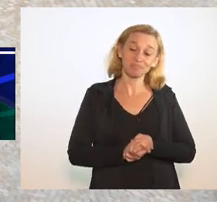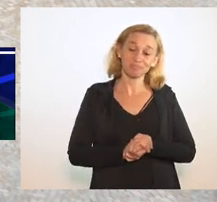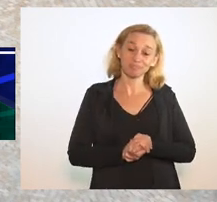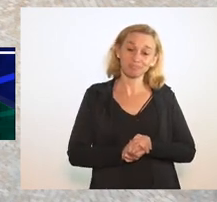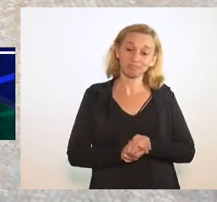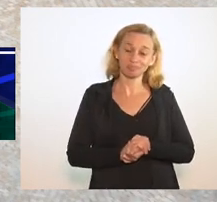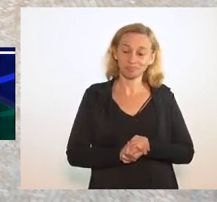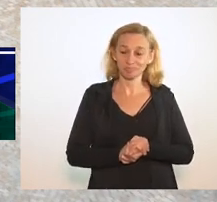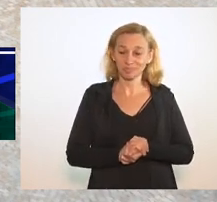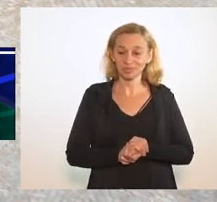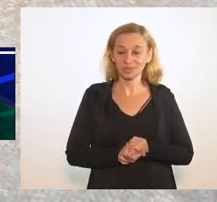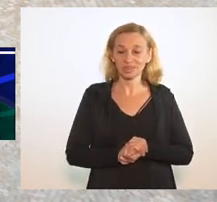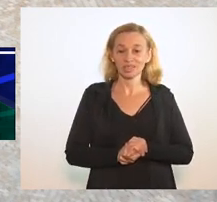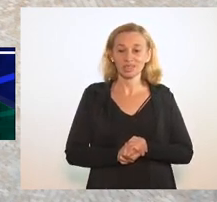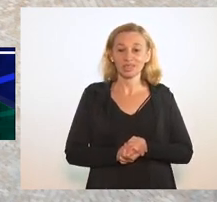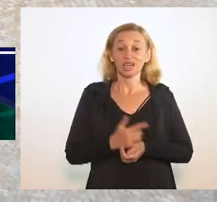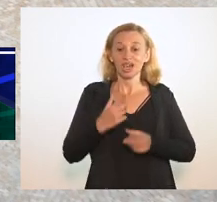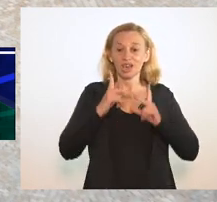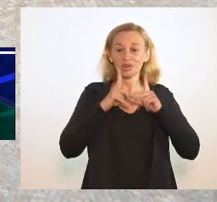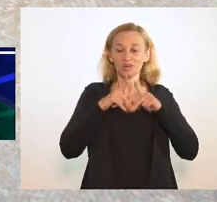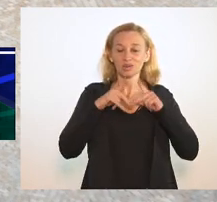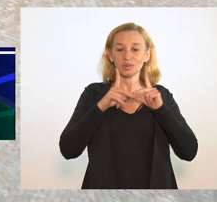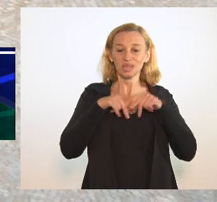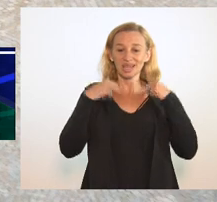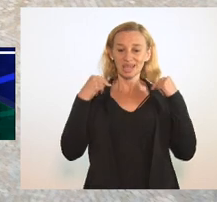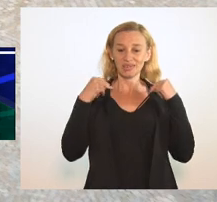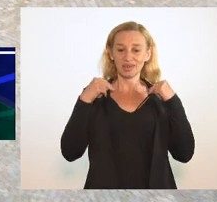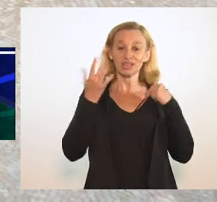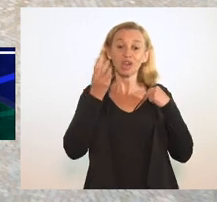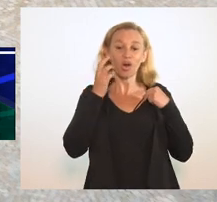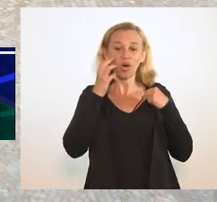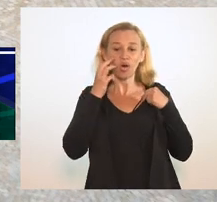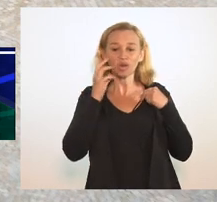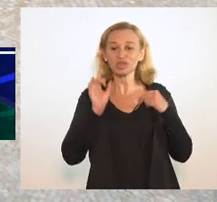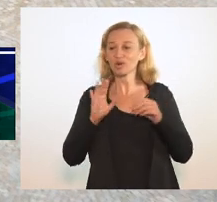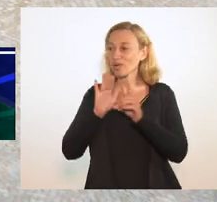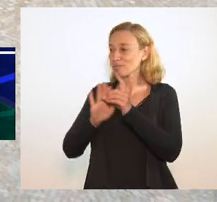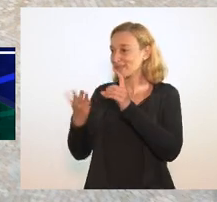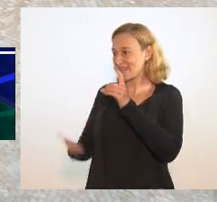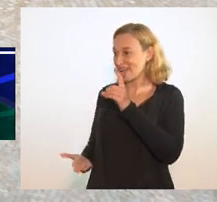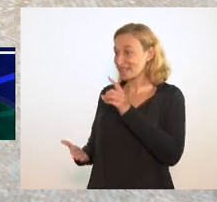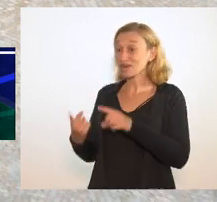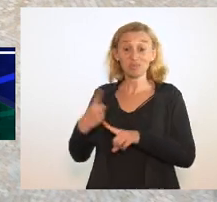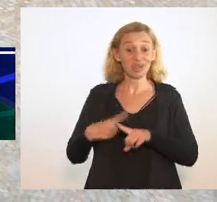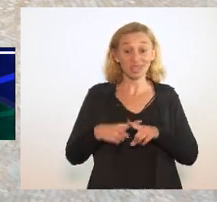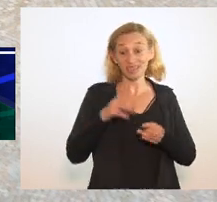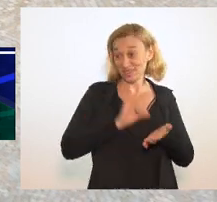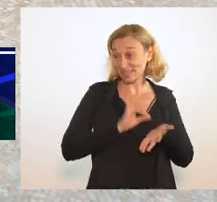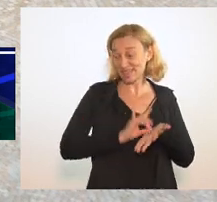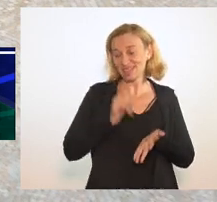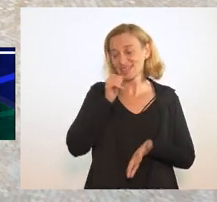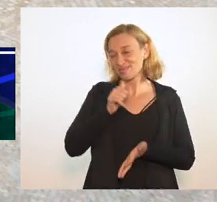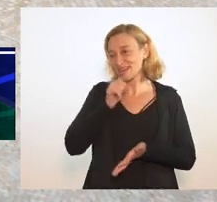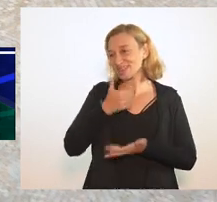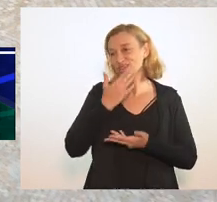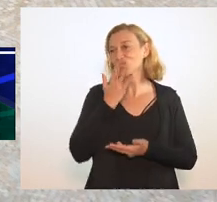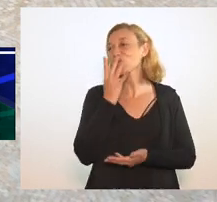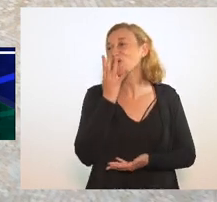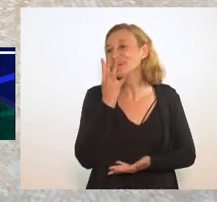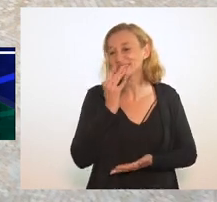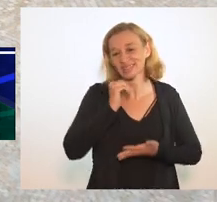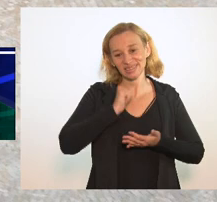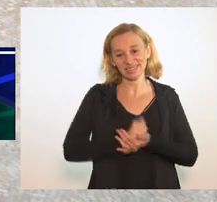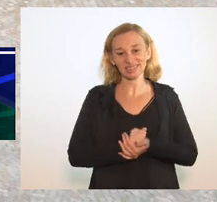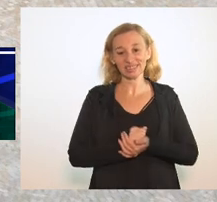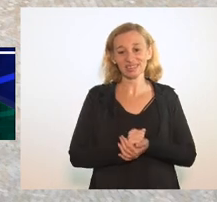não, eu estou de gravata rosa apenas por uma singela homenagem, porque, na verdade, as mulheres têm várias cores.